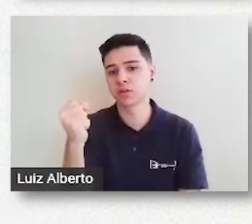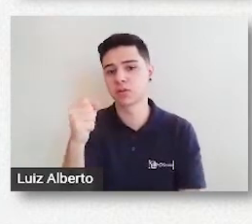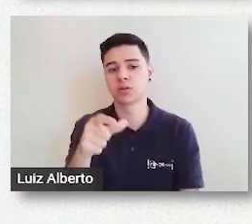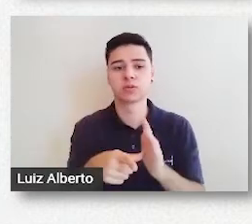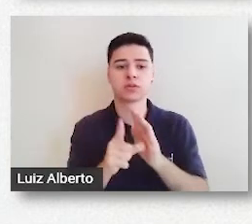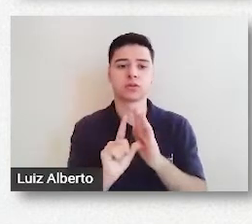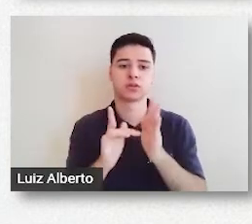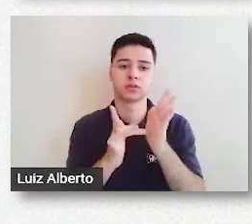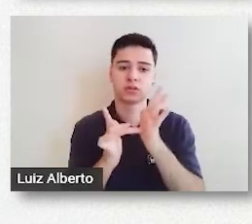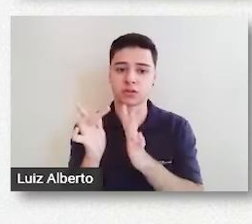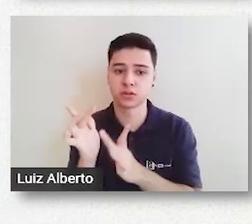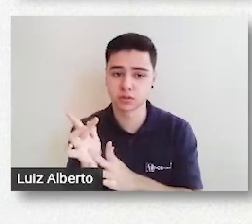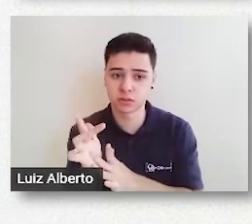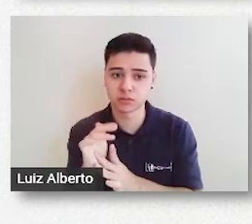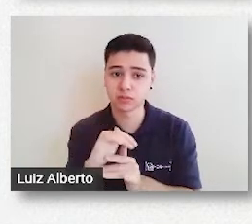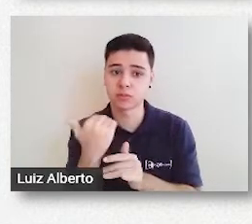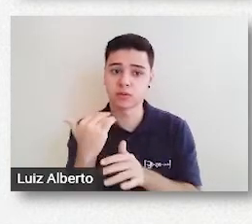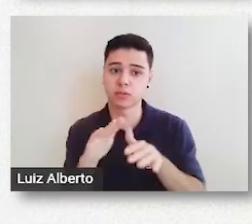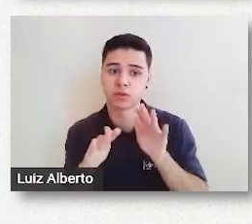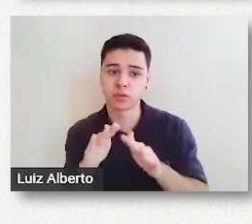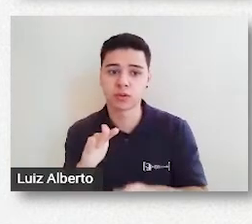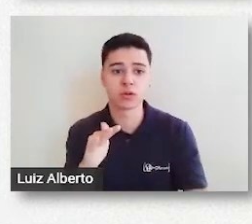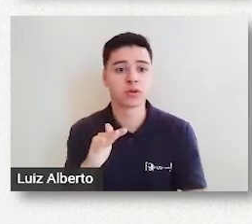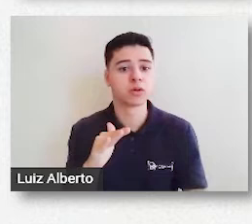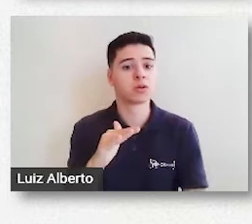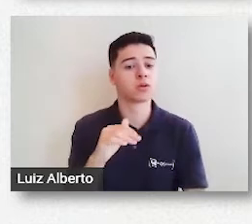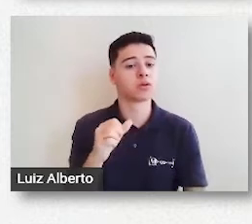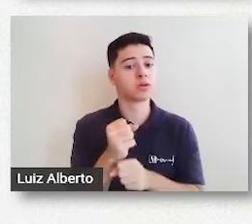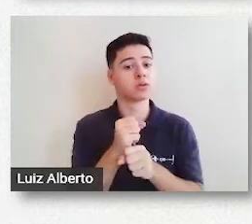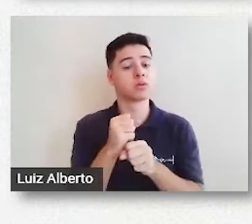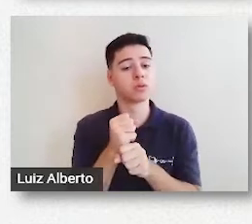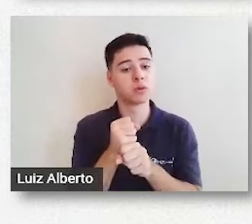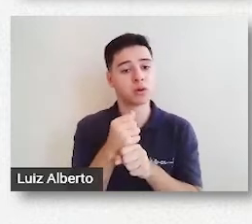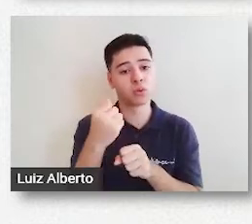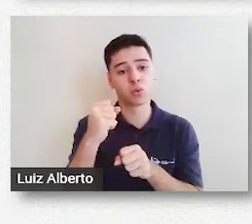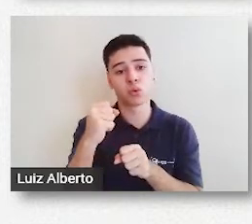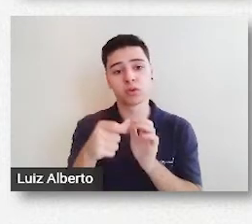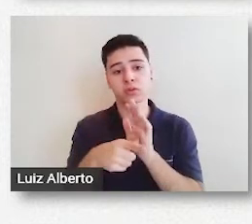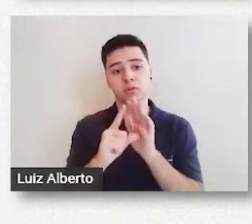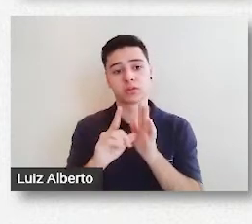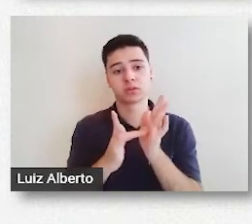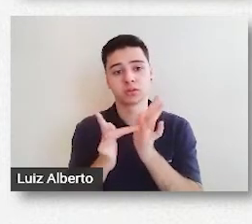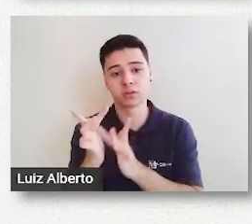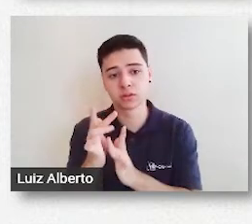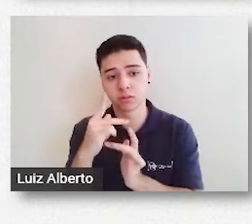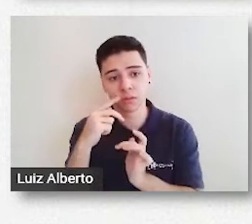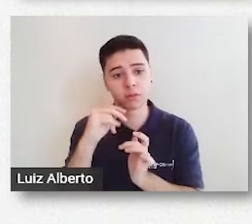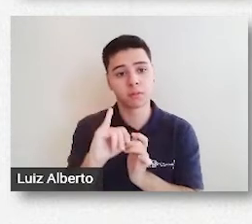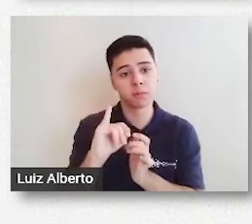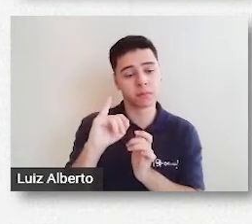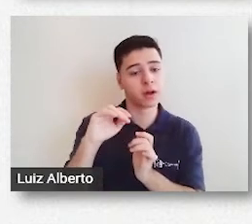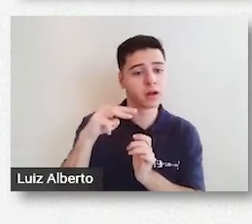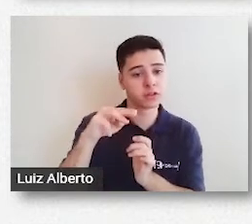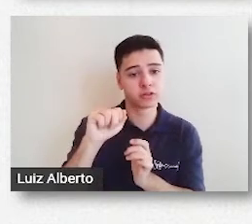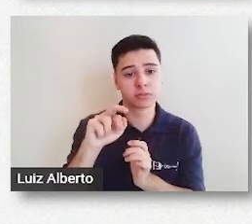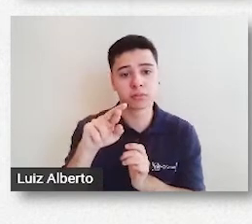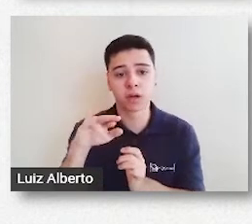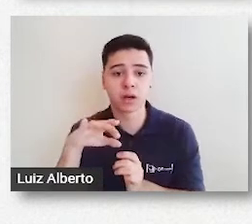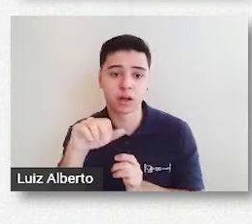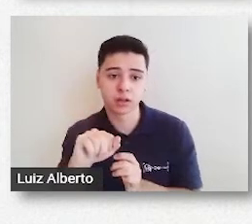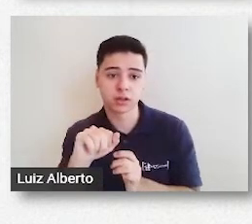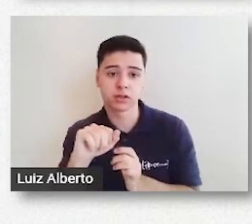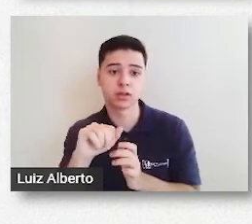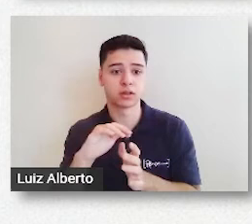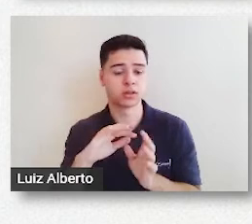e falecido por volta do ano 8 a.C. Né? Então, ele foi pai de Maria, né, da Virgem Maria, da Nossa